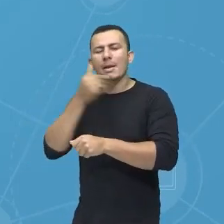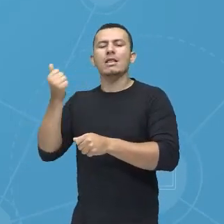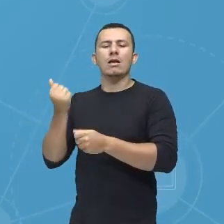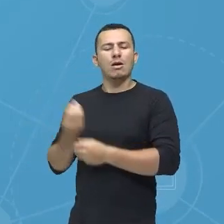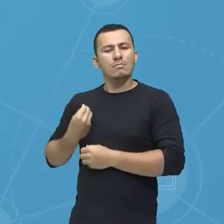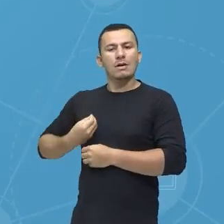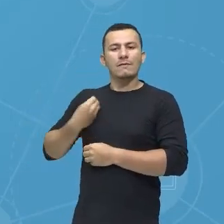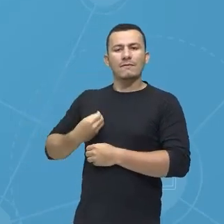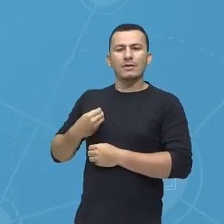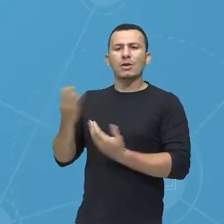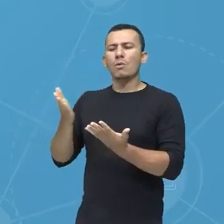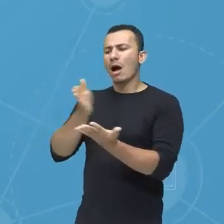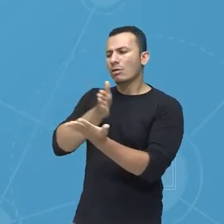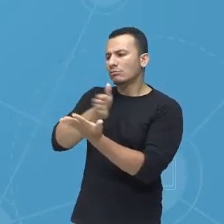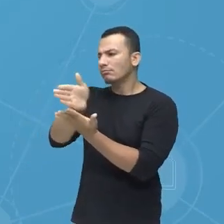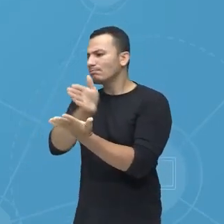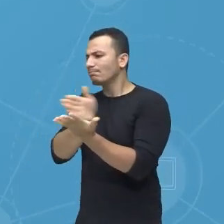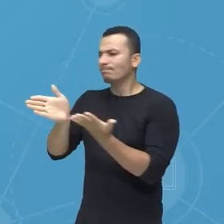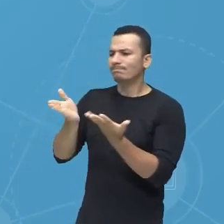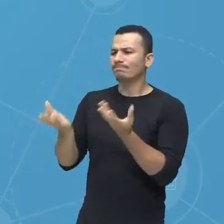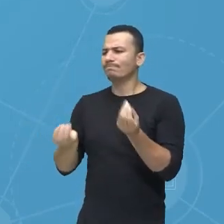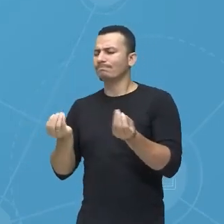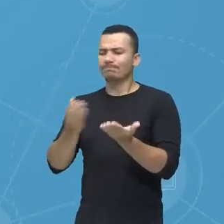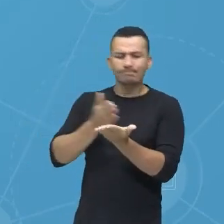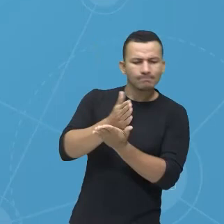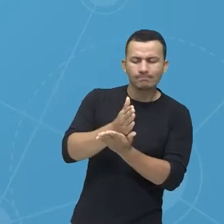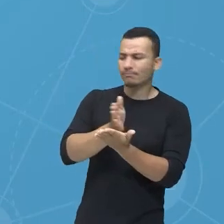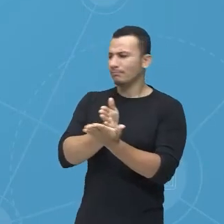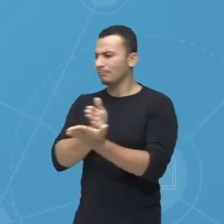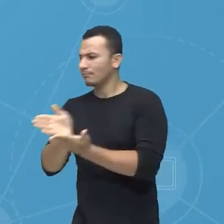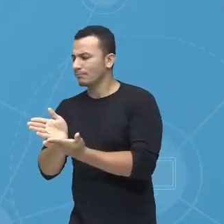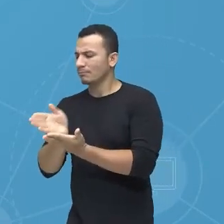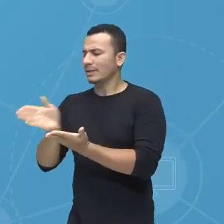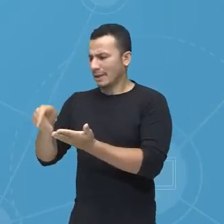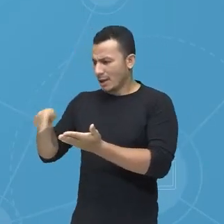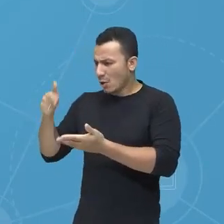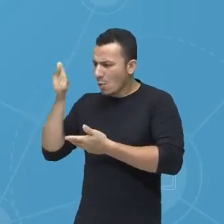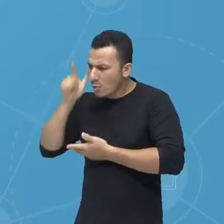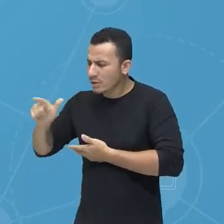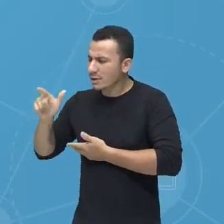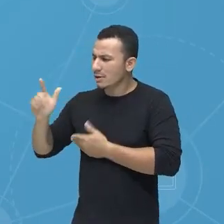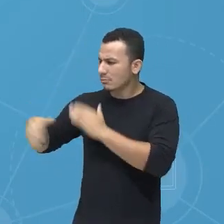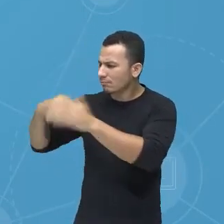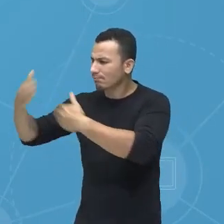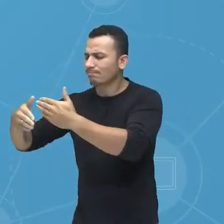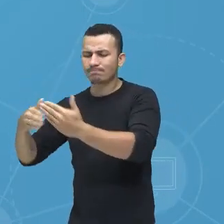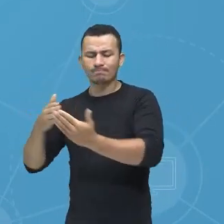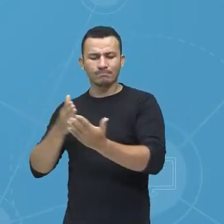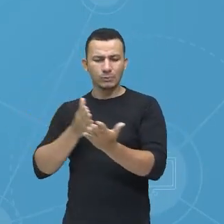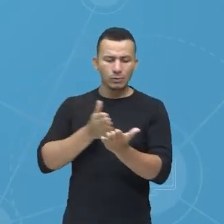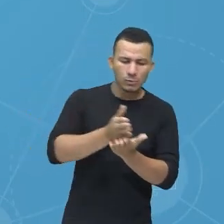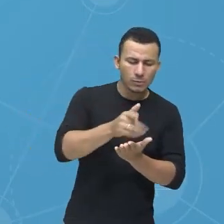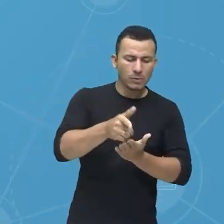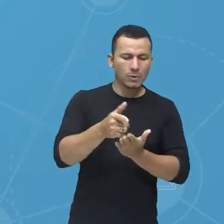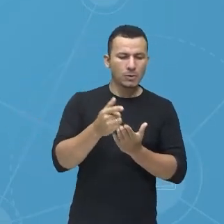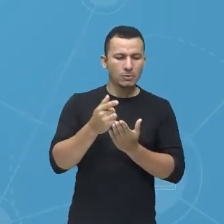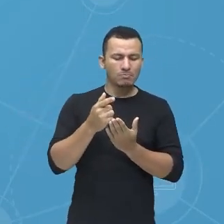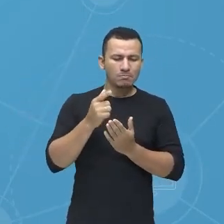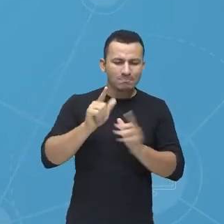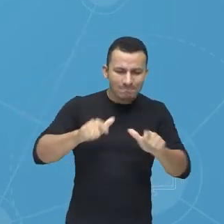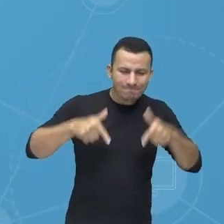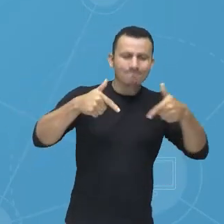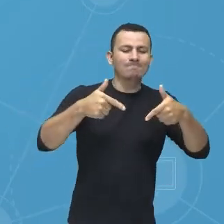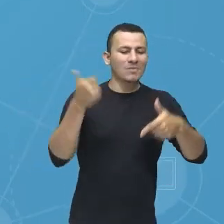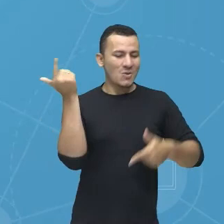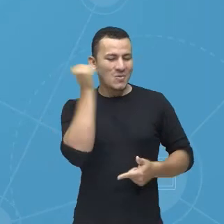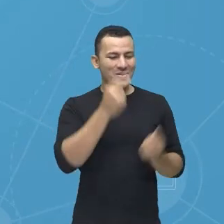caminho? Será que é esse? É por aqui que eu vou criar? É por aqui que eu vou conseguir construir? É por aqui que eu vou conseguir ter êxito?